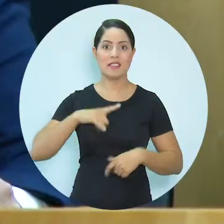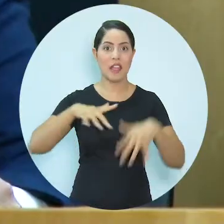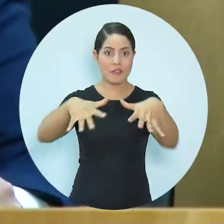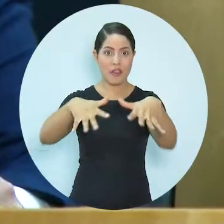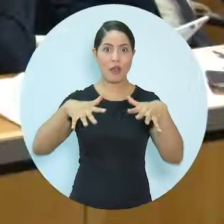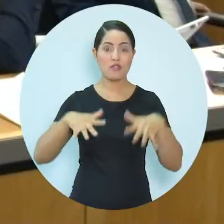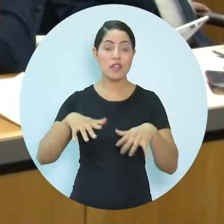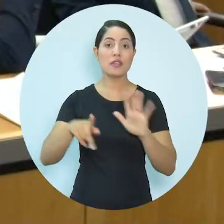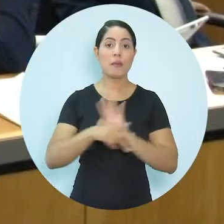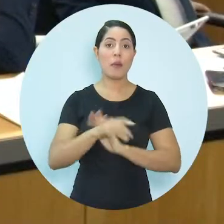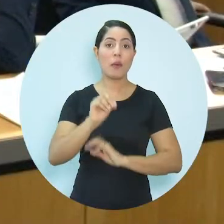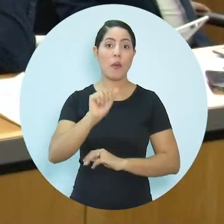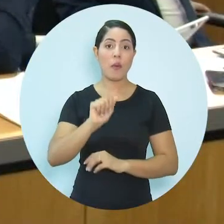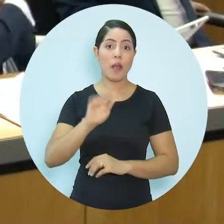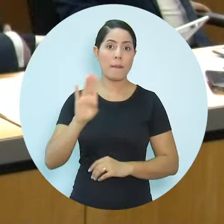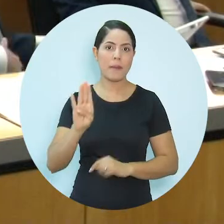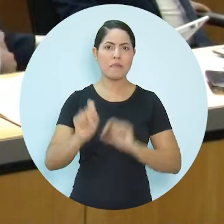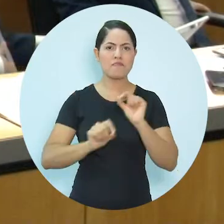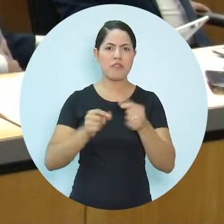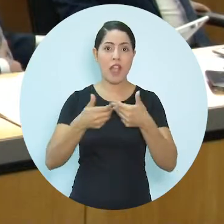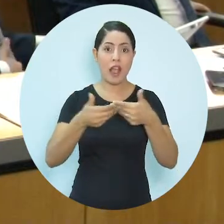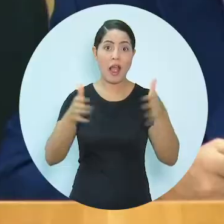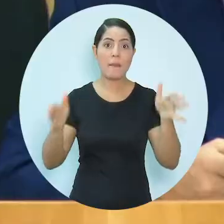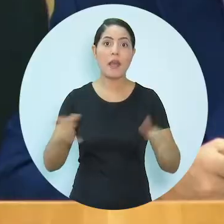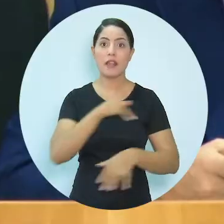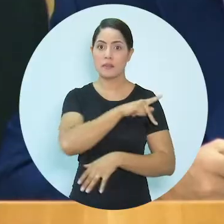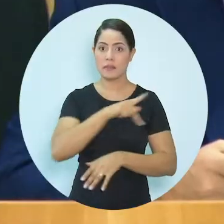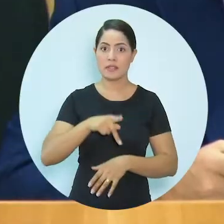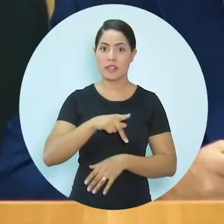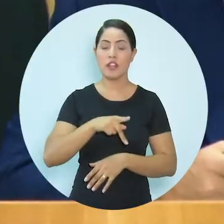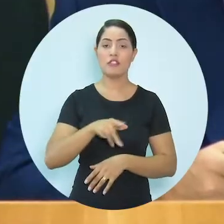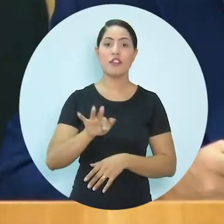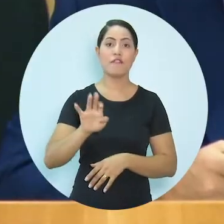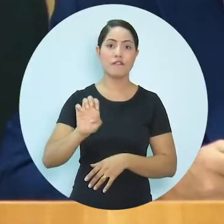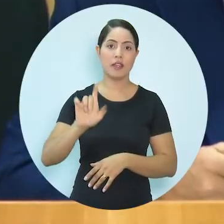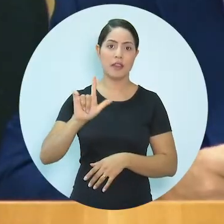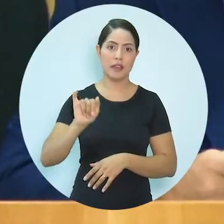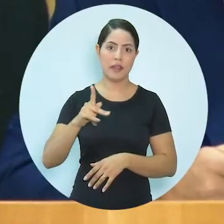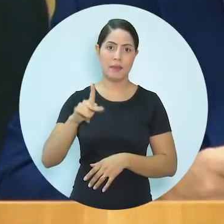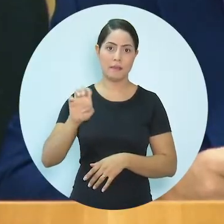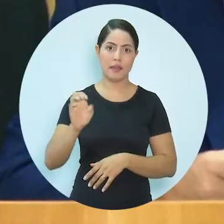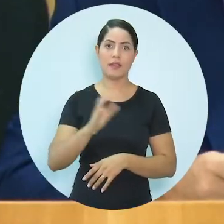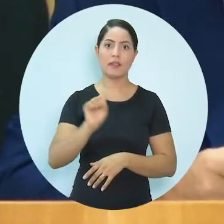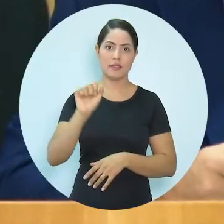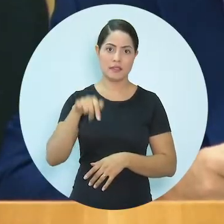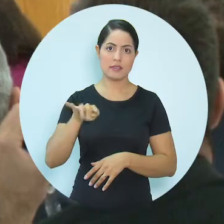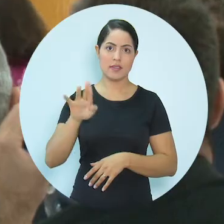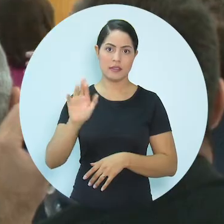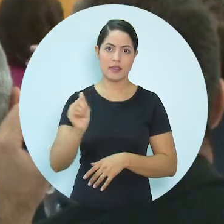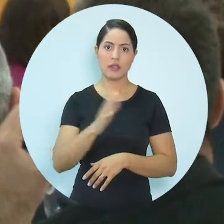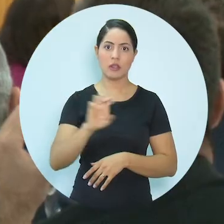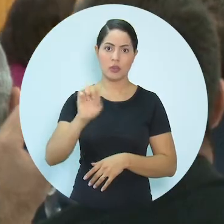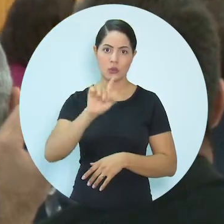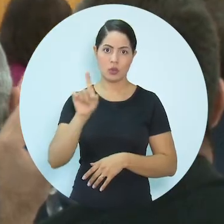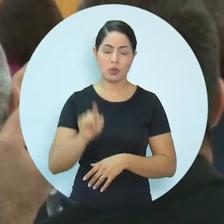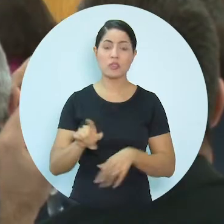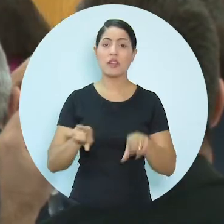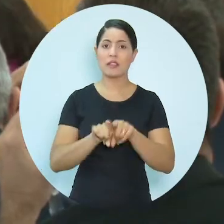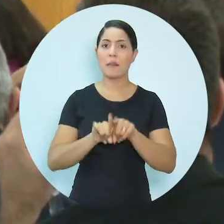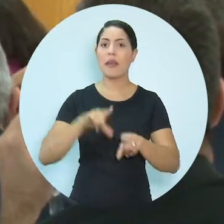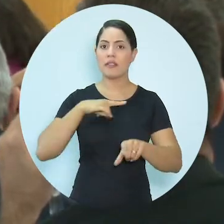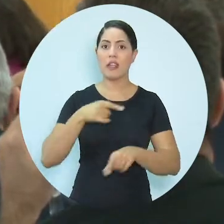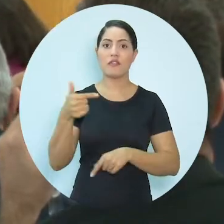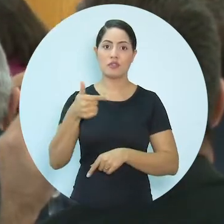setembro do Conselho Pleno da Ordem dos Advogados do Brasil foi aberta pelo presidente Felipe Santa Cruz. Ainda compuseram a mesa